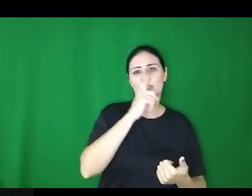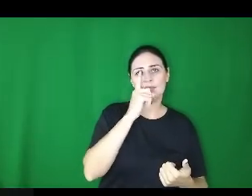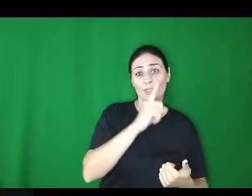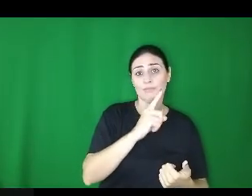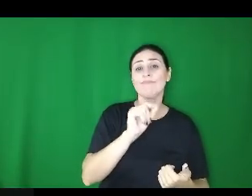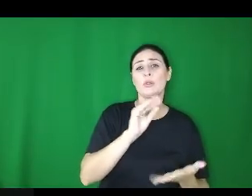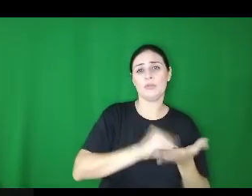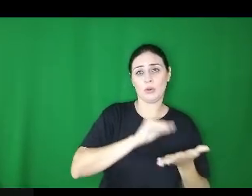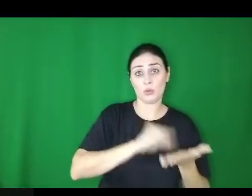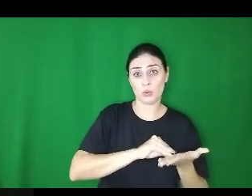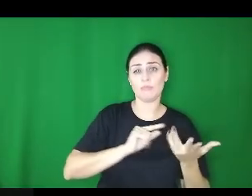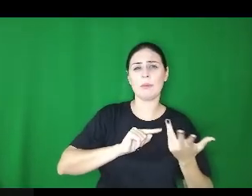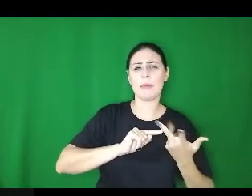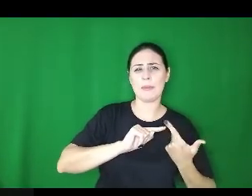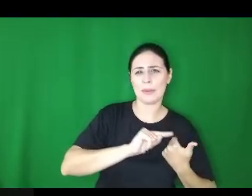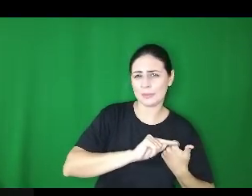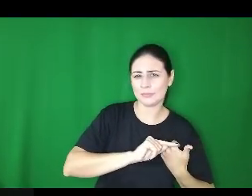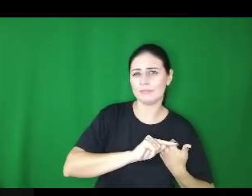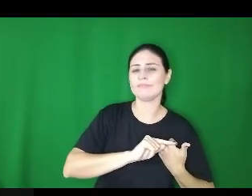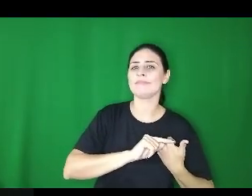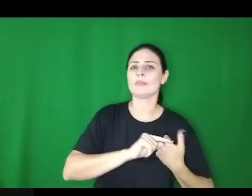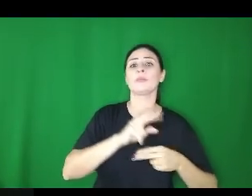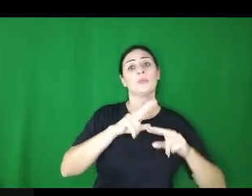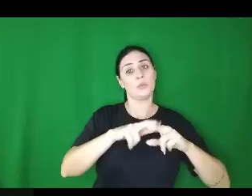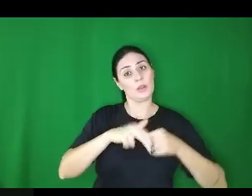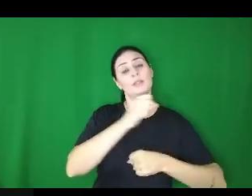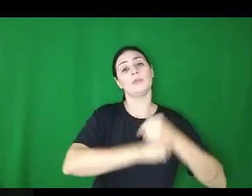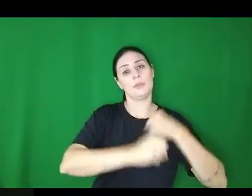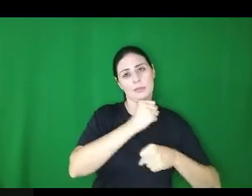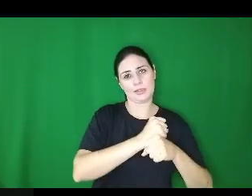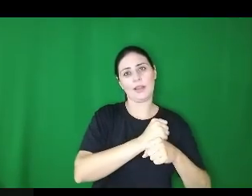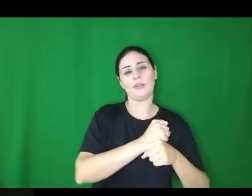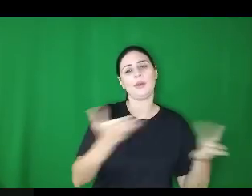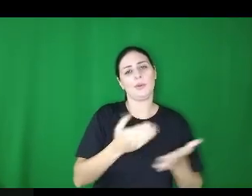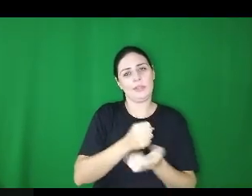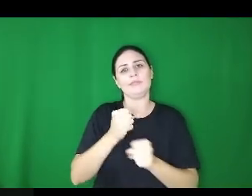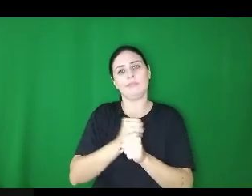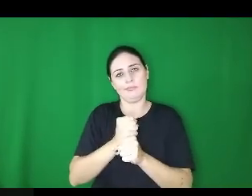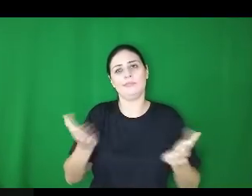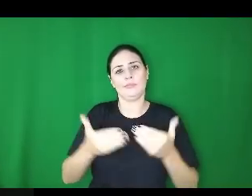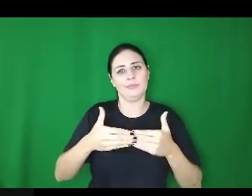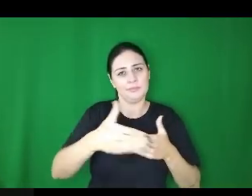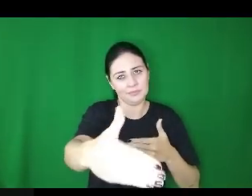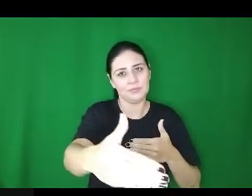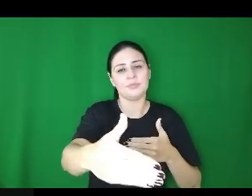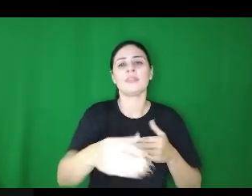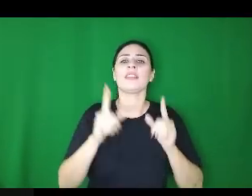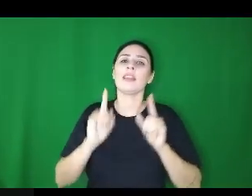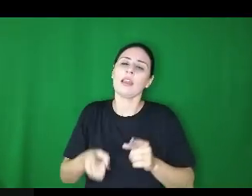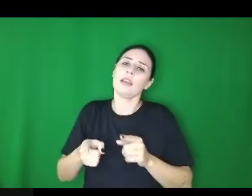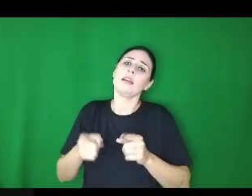terceiro ano, olhar só o currículo do terceiro ano, eu tenho que olhar para o terceiro e para o segundo, porque os alunos que vieram